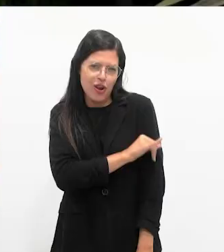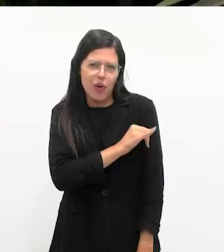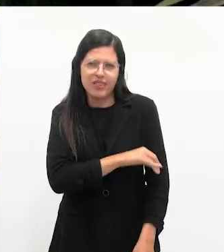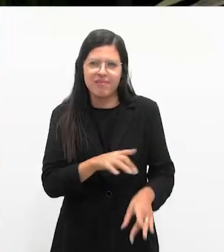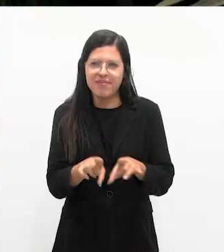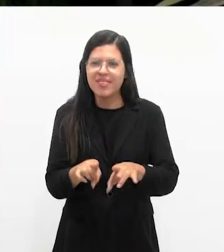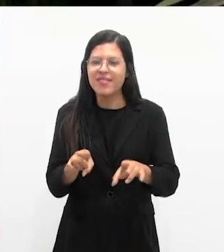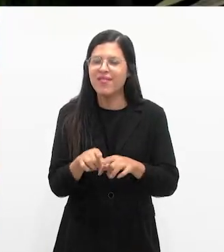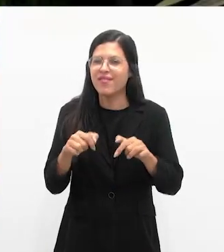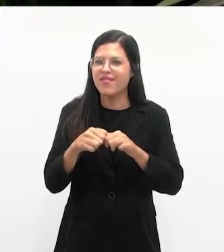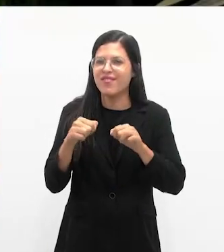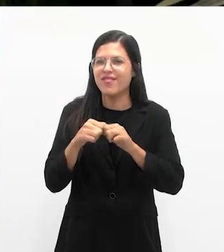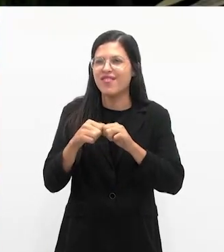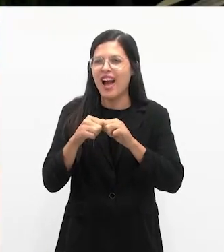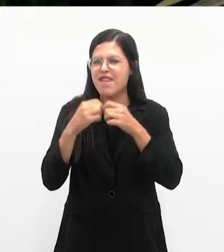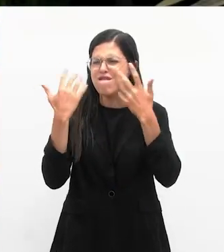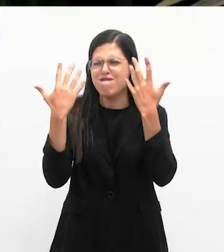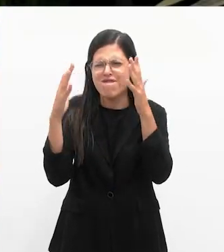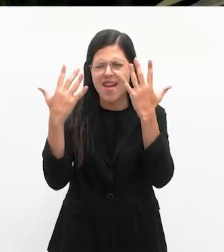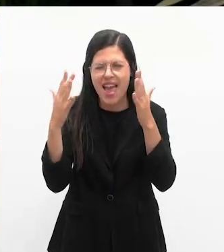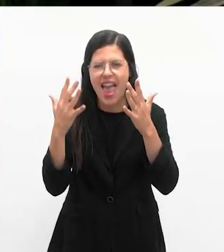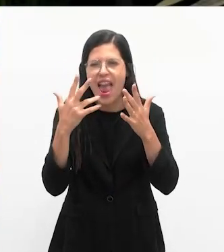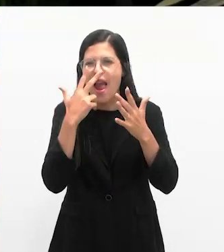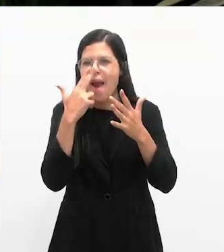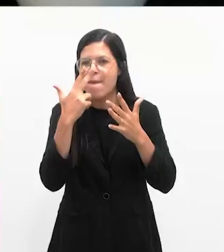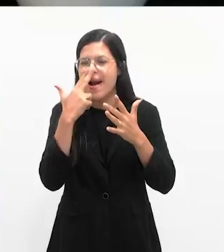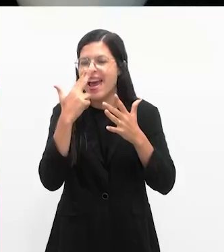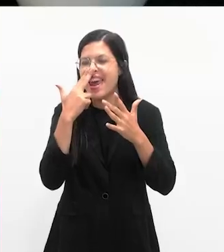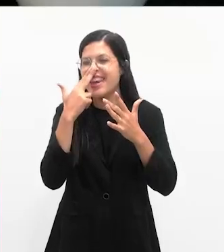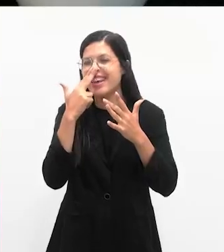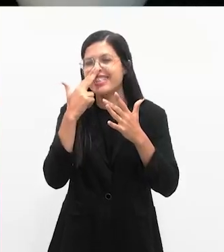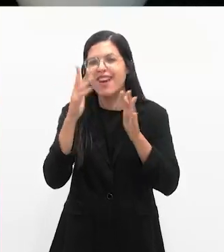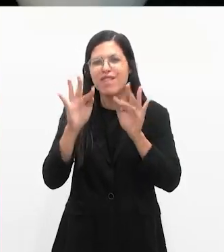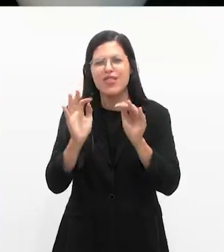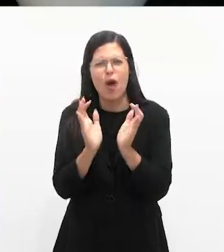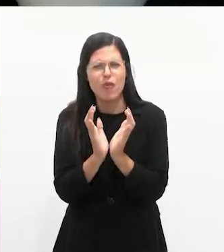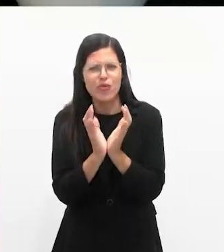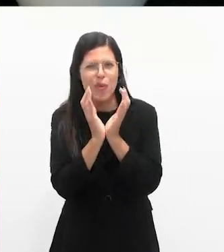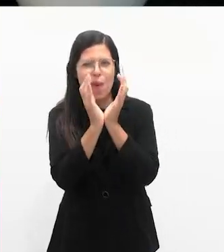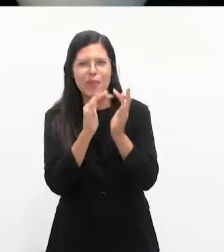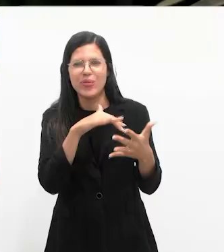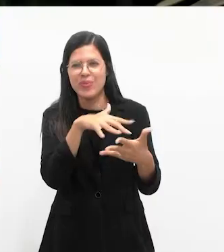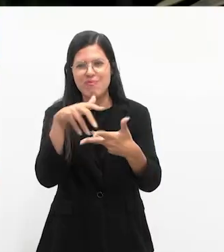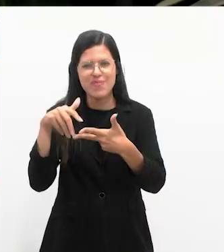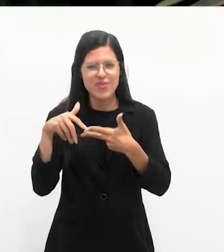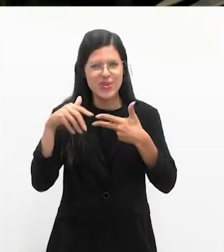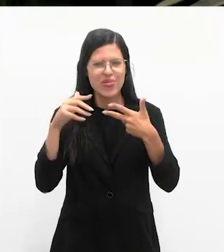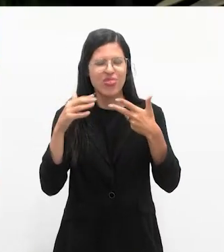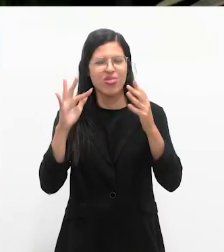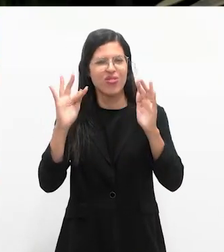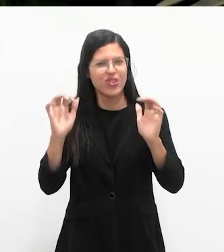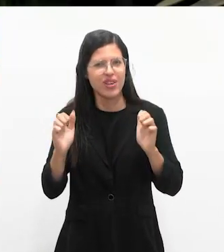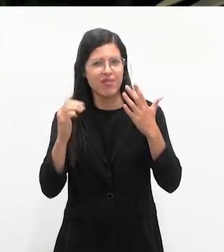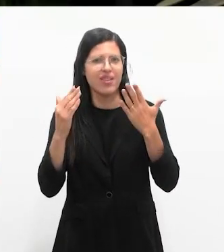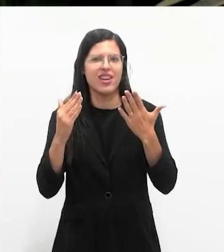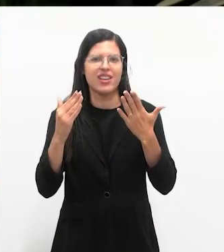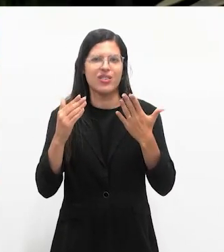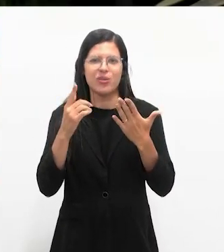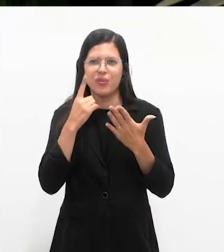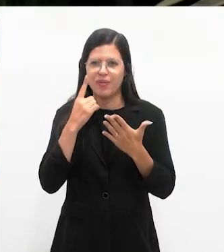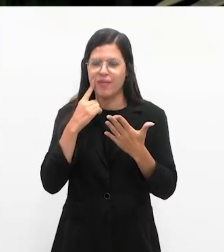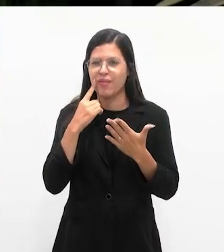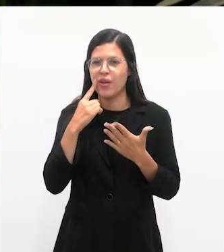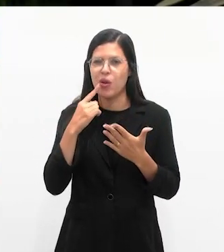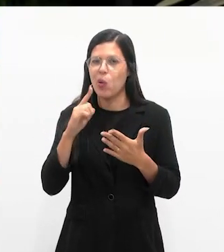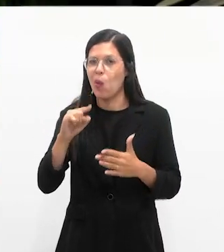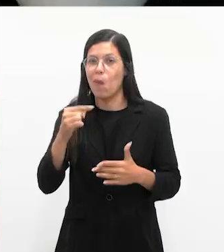tudo, foi aquele clima um pouco de Copa do Mundo, de festa, esperando ali quem seria o novo Papa que iria confirmar a nossa